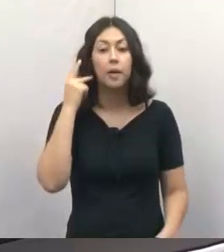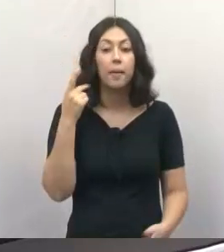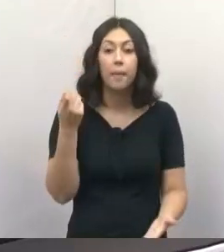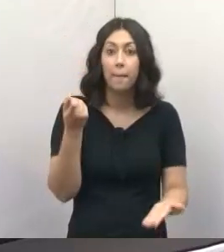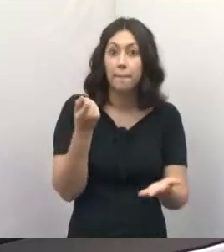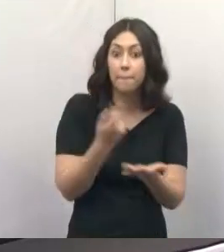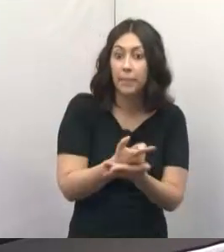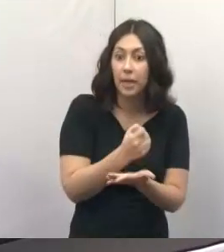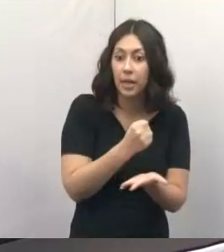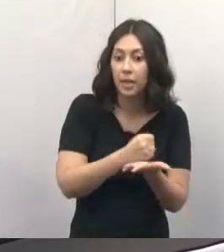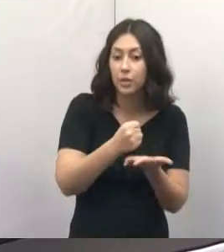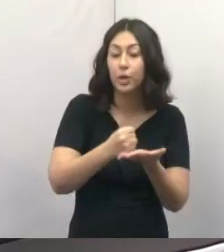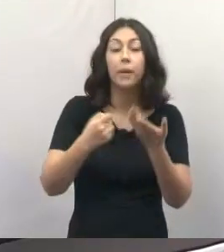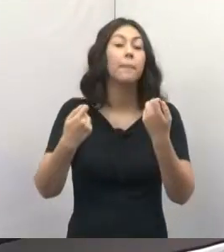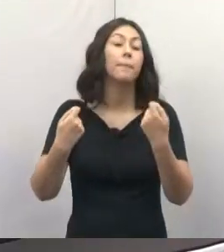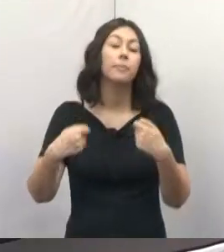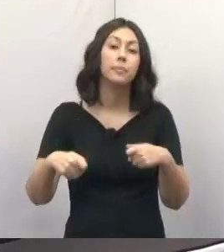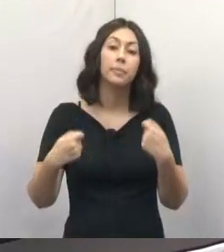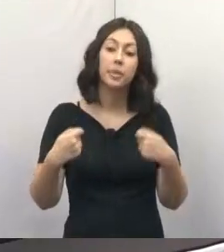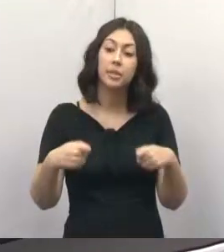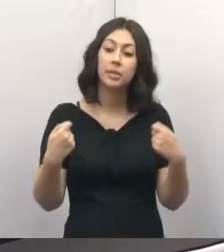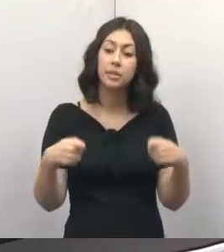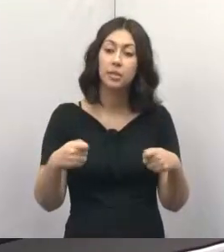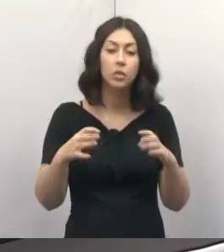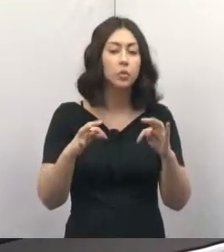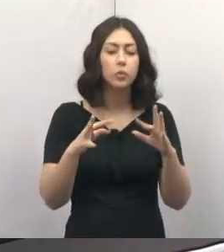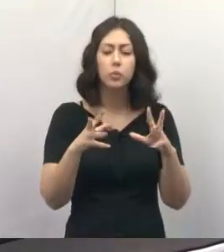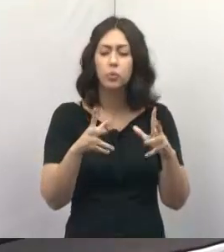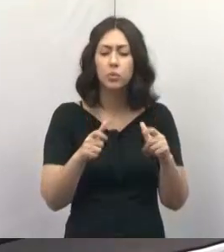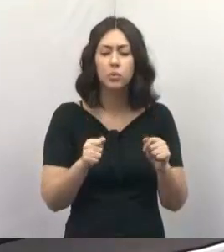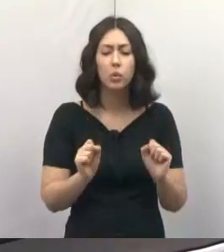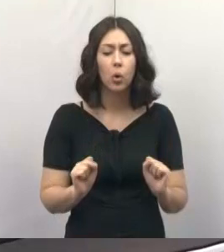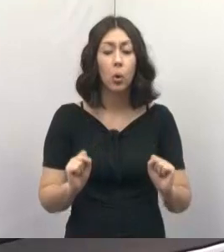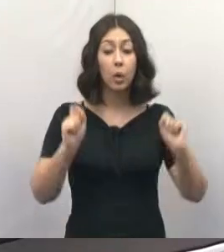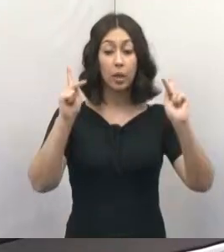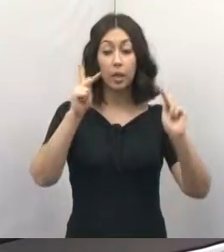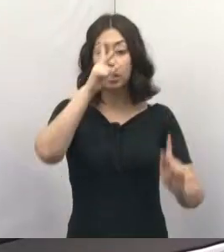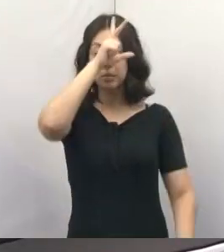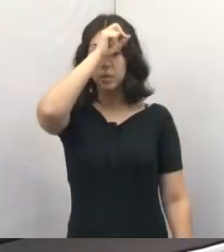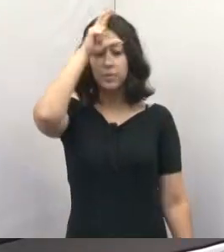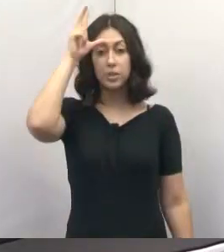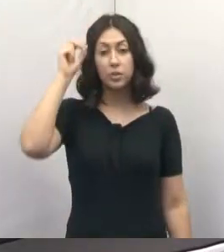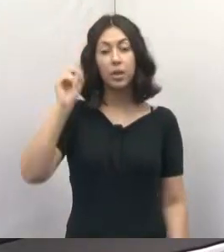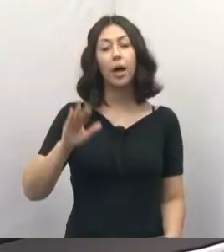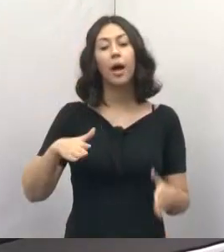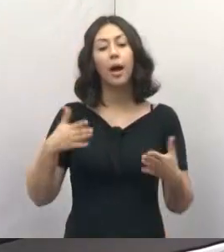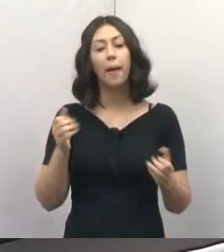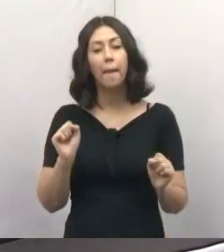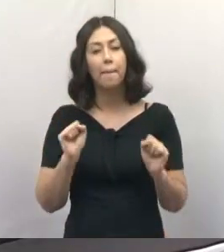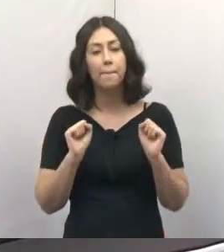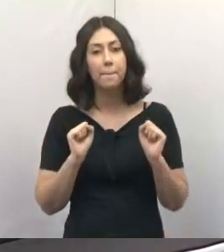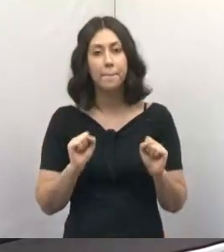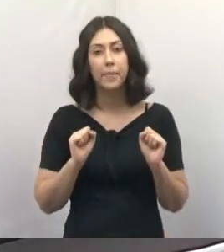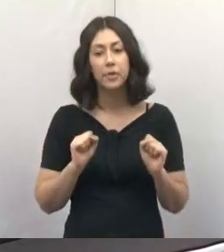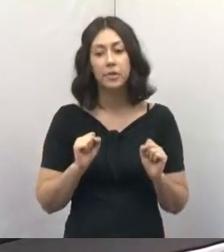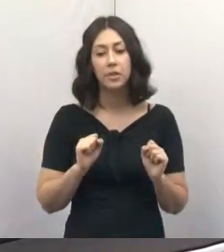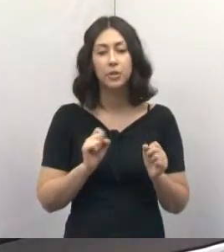no cartório, precisa que esteja tudo em ordem na prefeitura para poder conseguir a sua escritura,